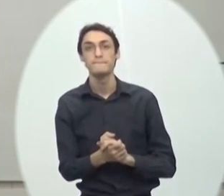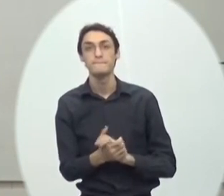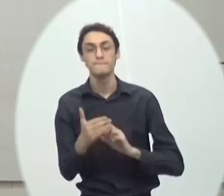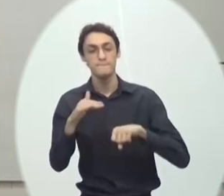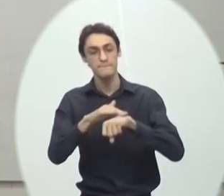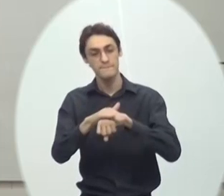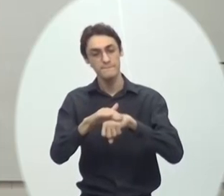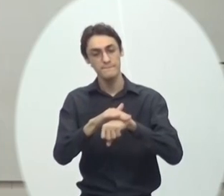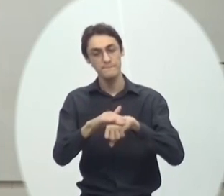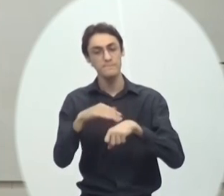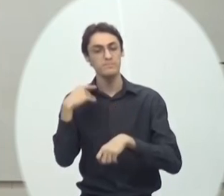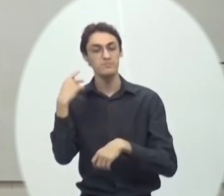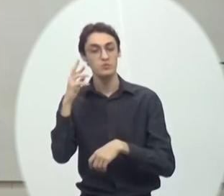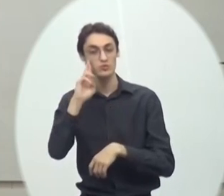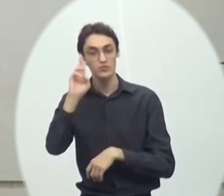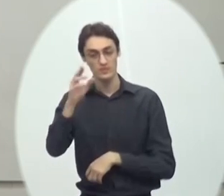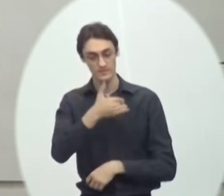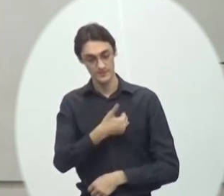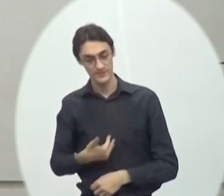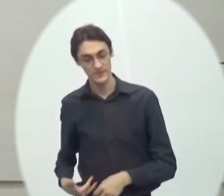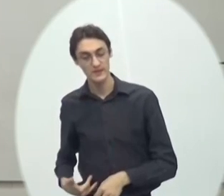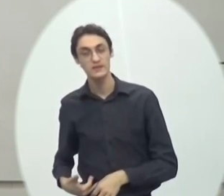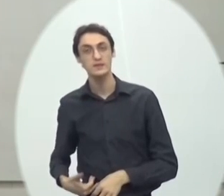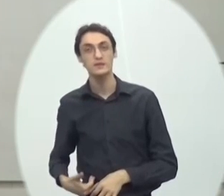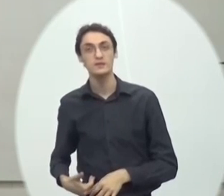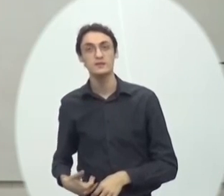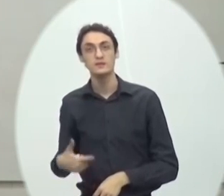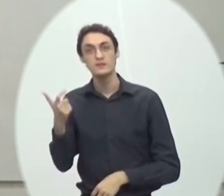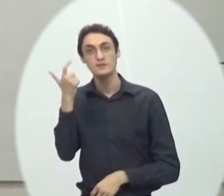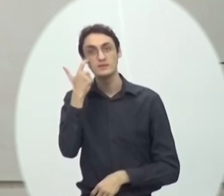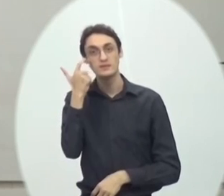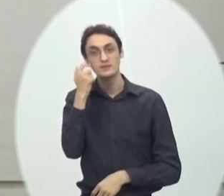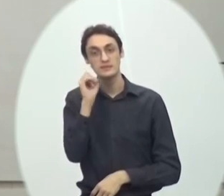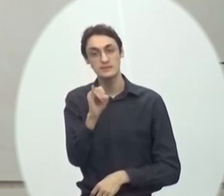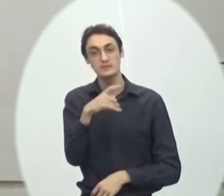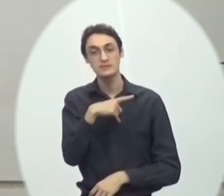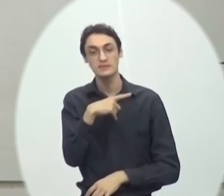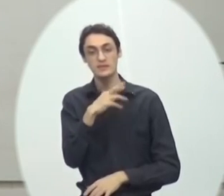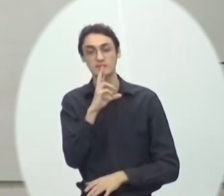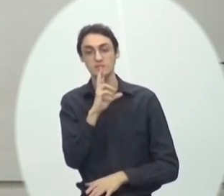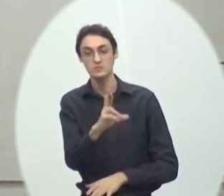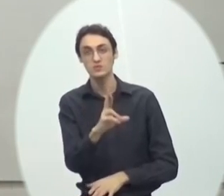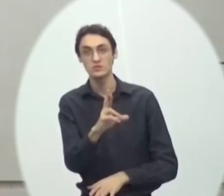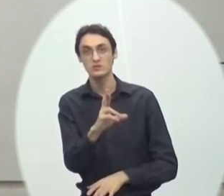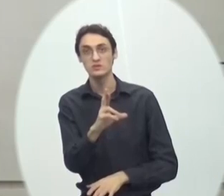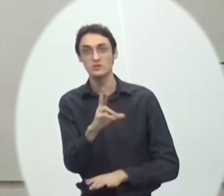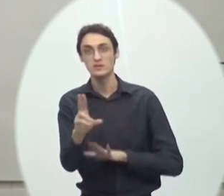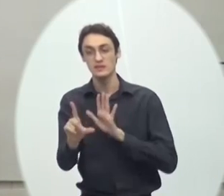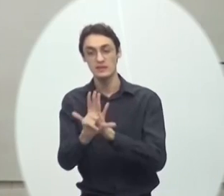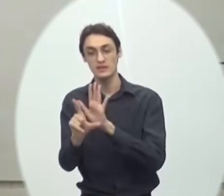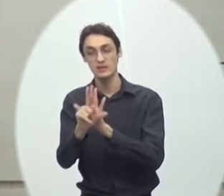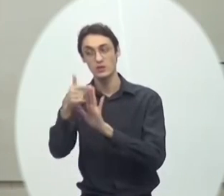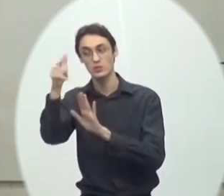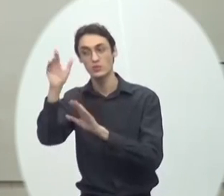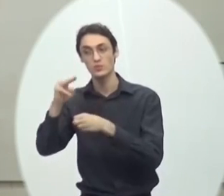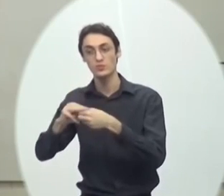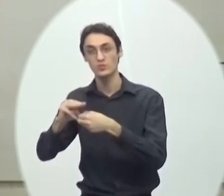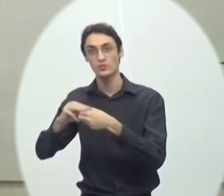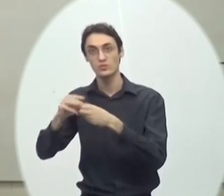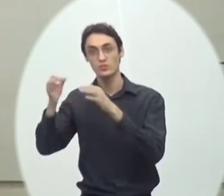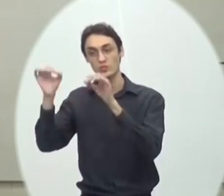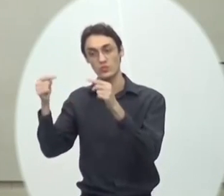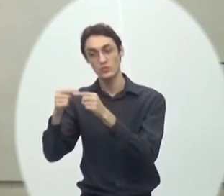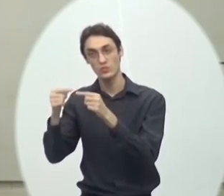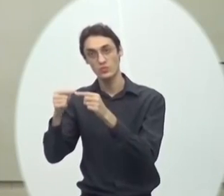com o líder do governo, para que Vossa Excelência, já que tem o parecer da legalidade de outro município, né, e se trata de um